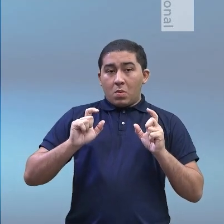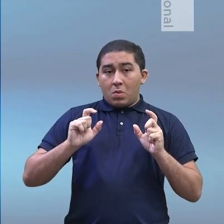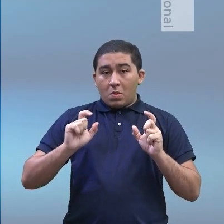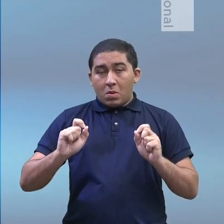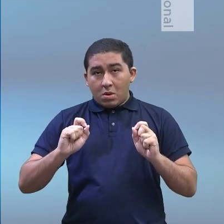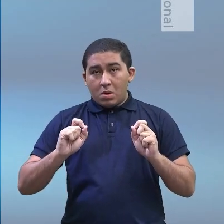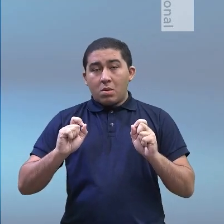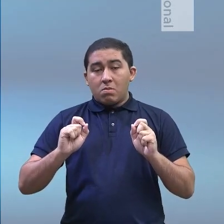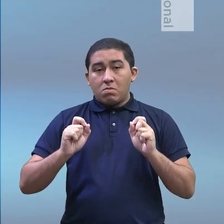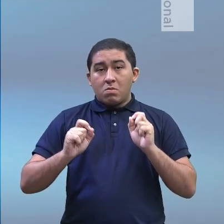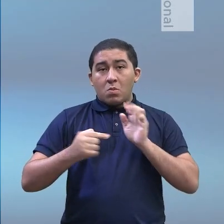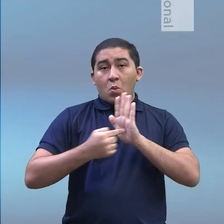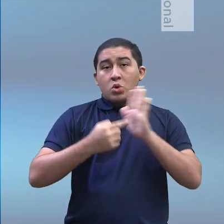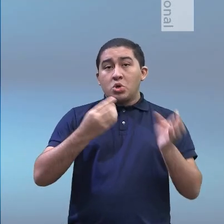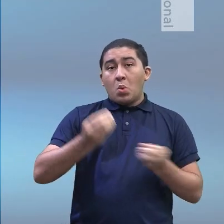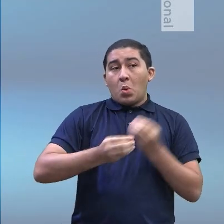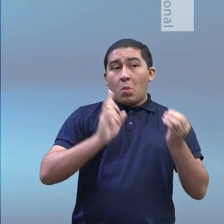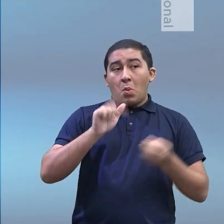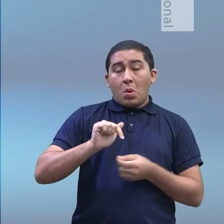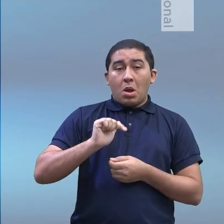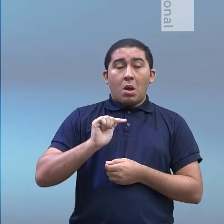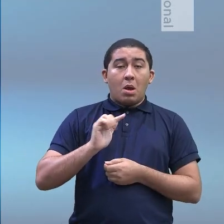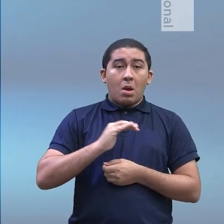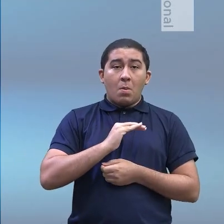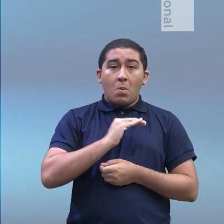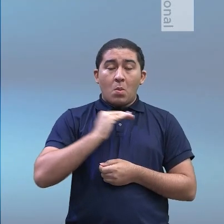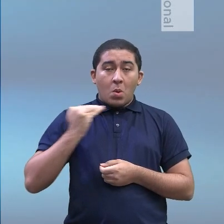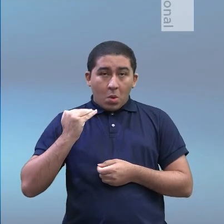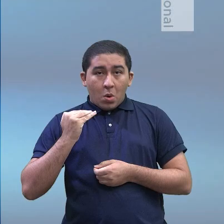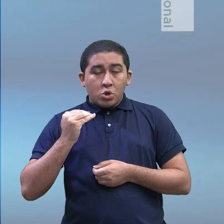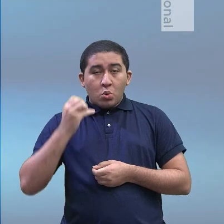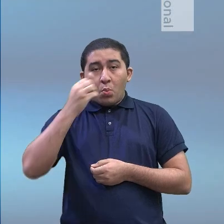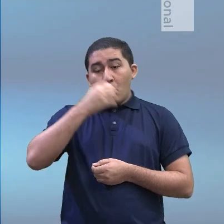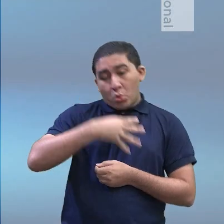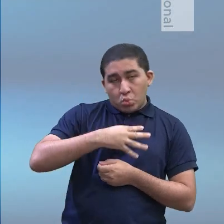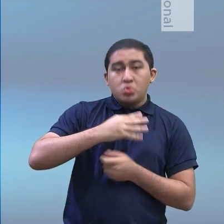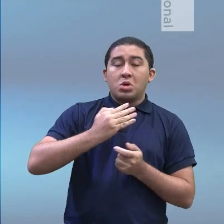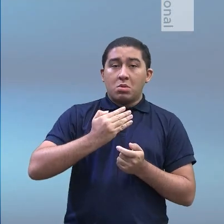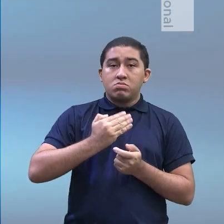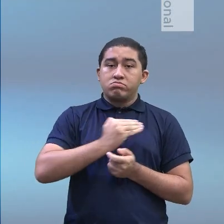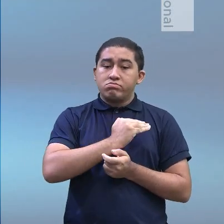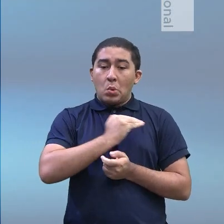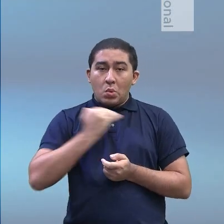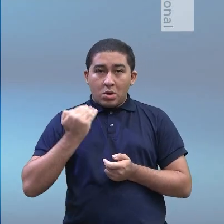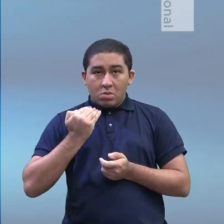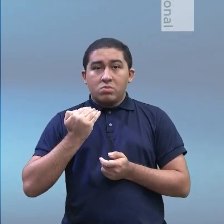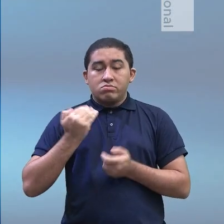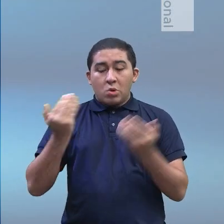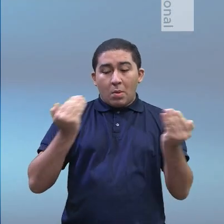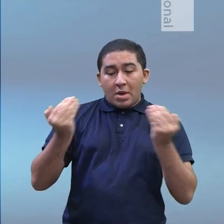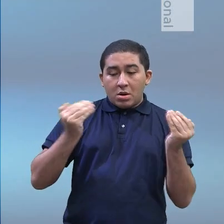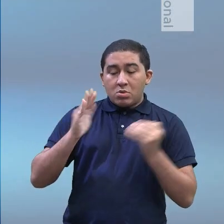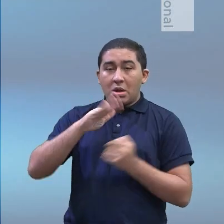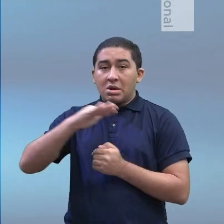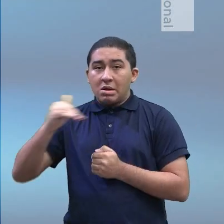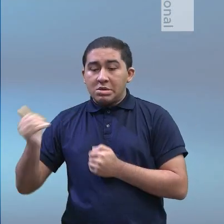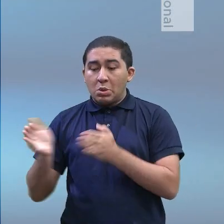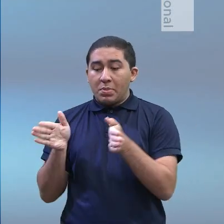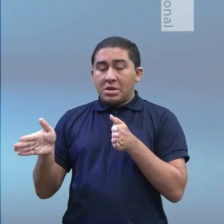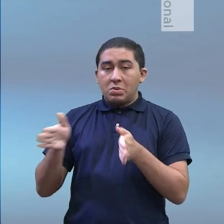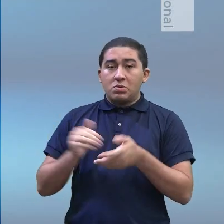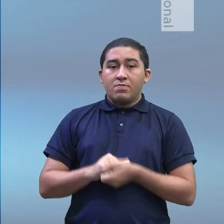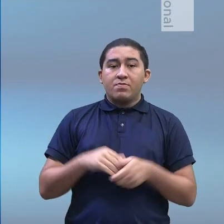a brutalidade da morte, né, com a pureza da infância, construindo uma crítica à marginalização social e à